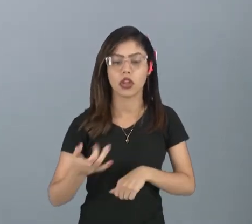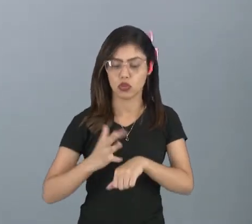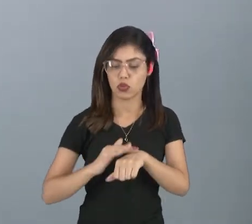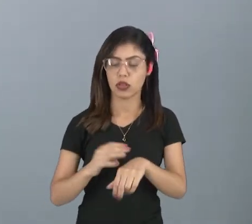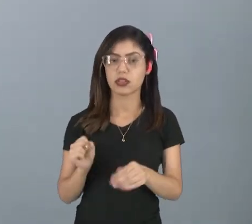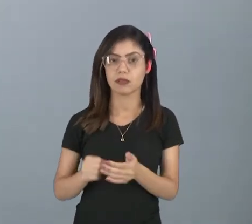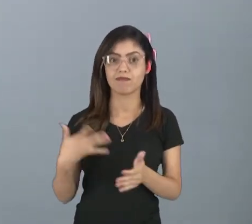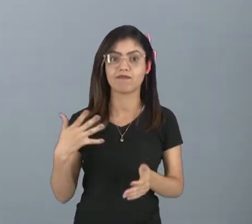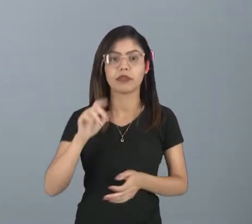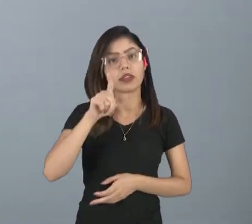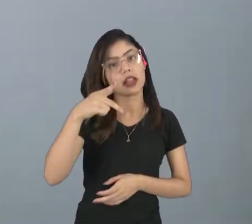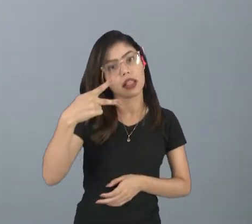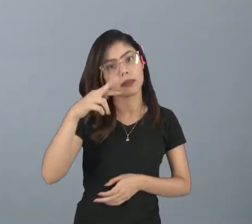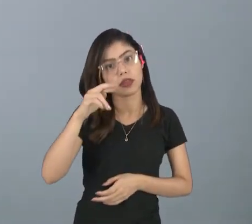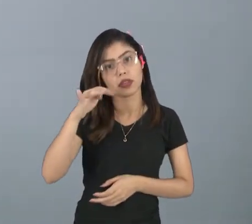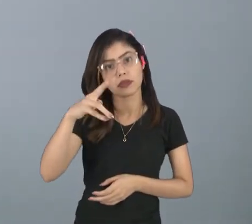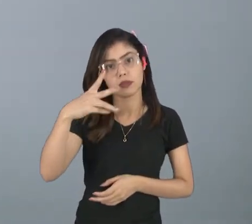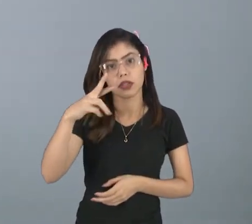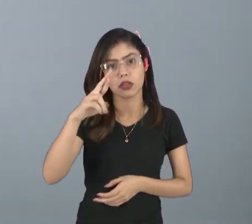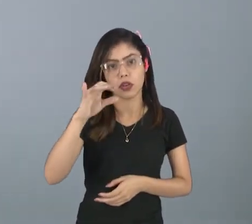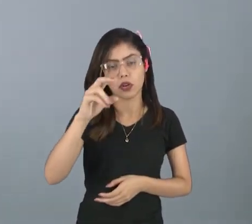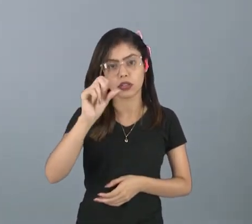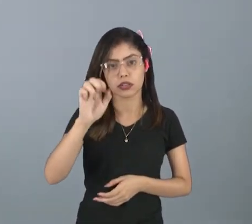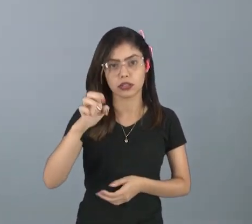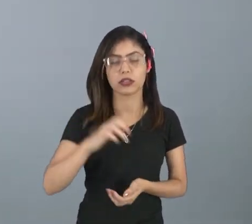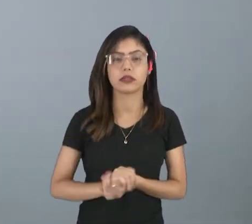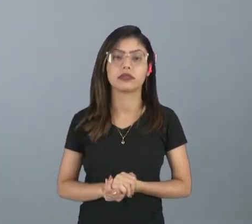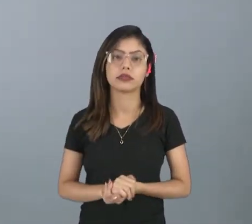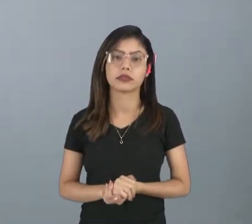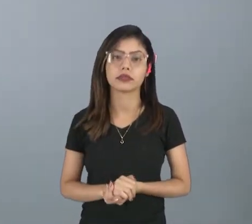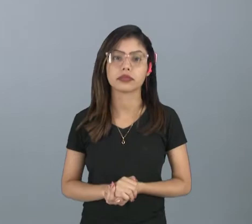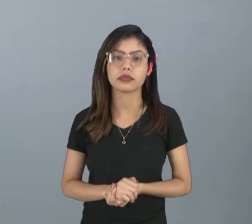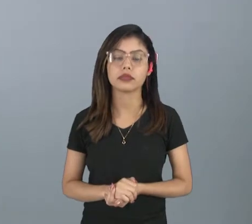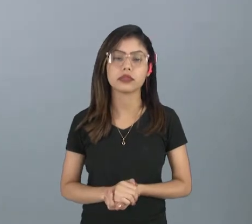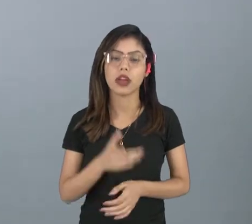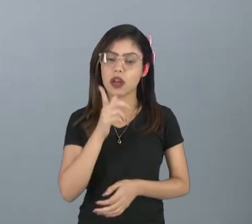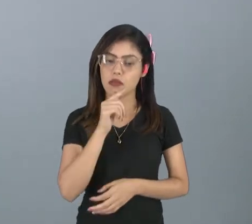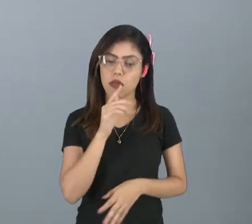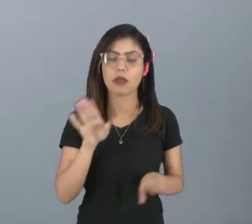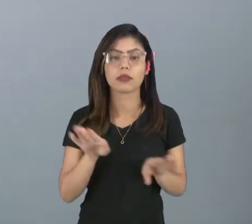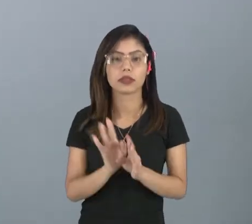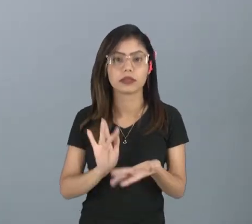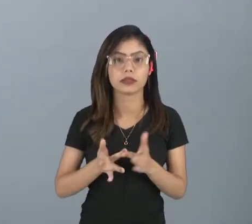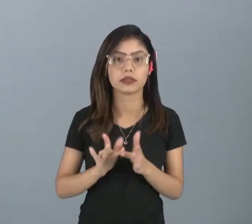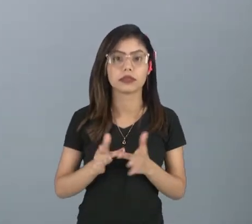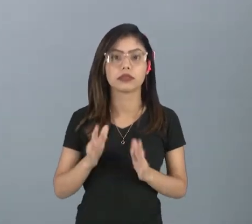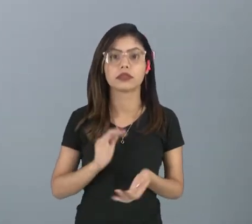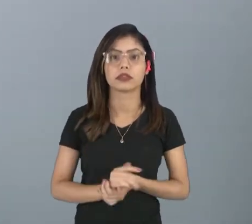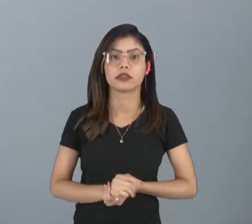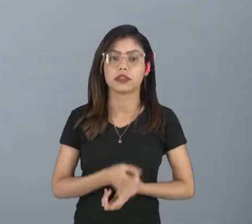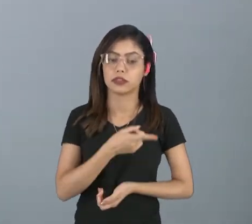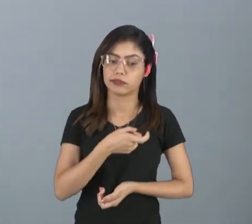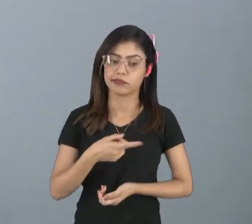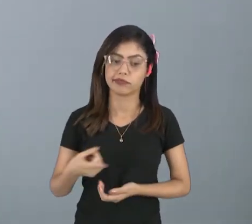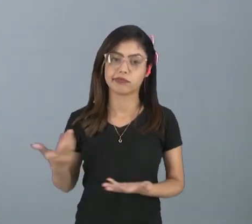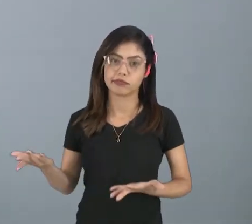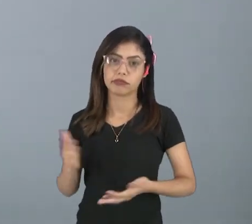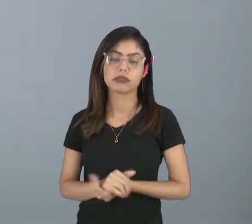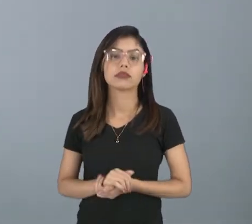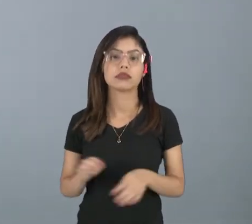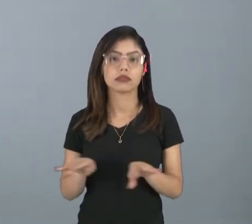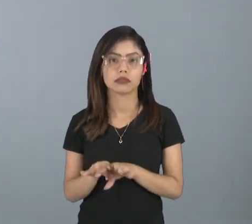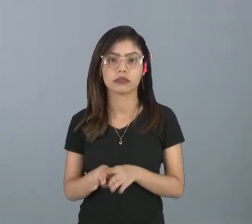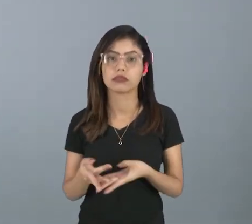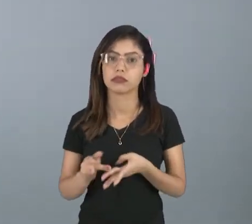como a leptospirose, porque a pessoa vai ter o contato com a água, essa água pode ter contato com a urina de ratos e esse rato pode